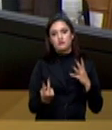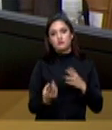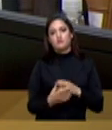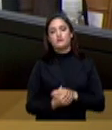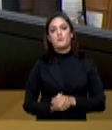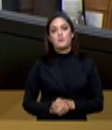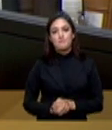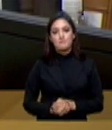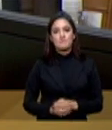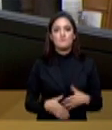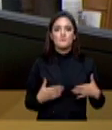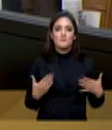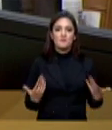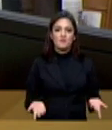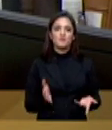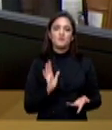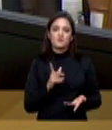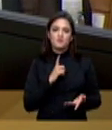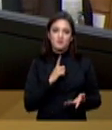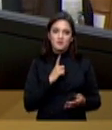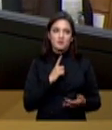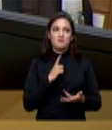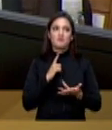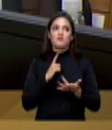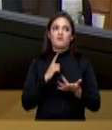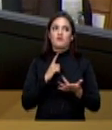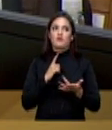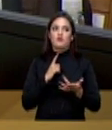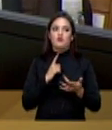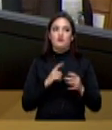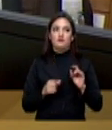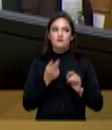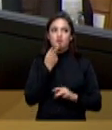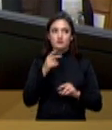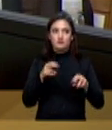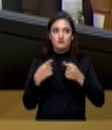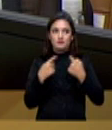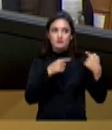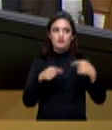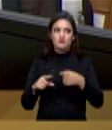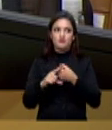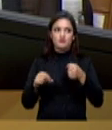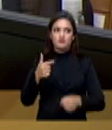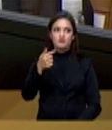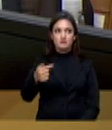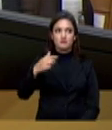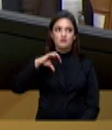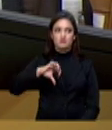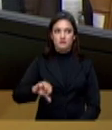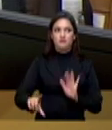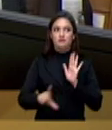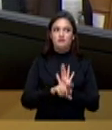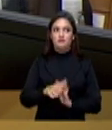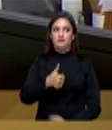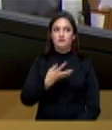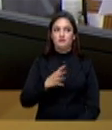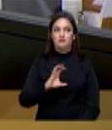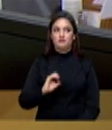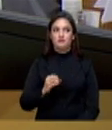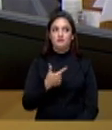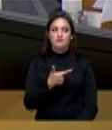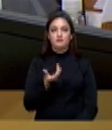6882 essa que foi especificamente a furada em Face dos artigos 7000 e 9 da lei